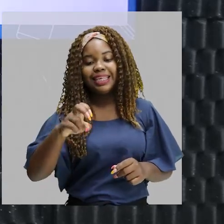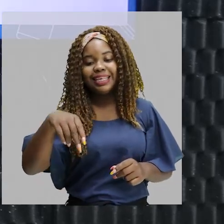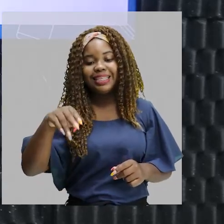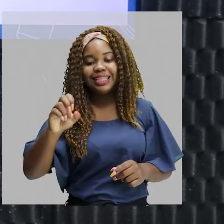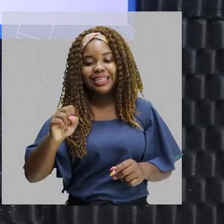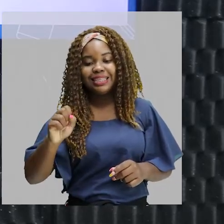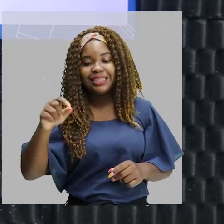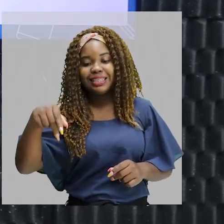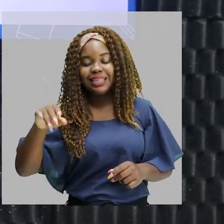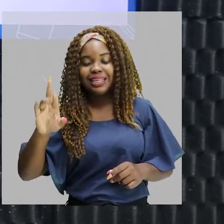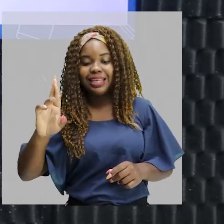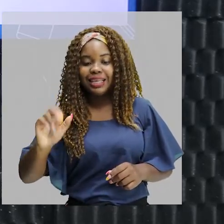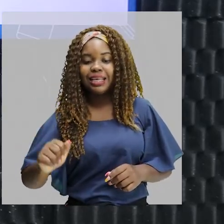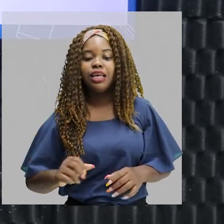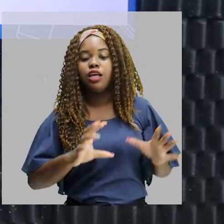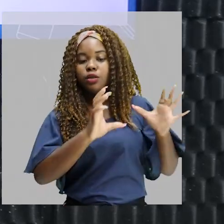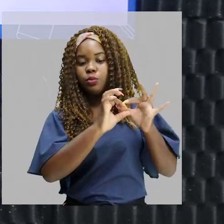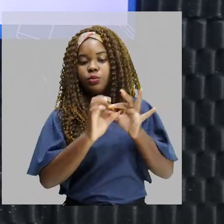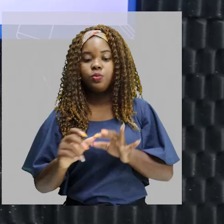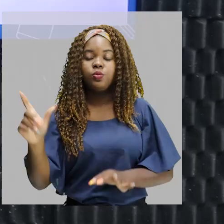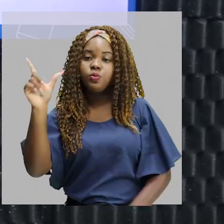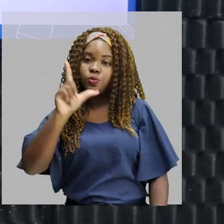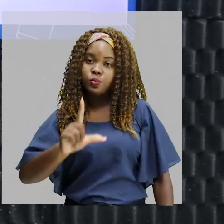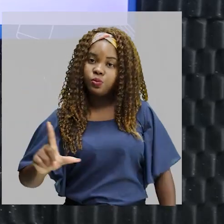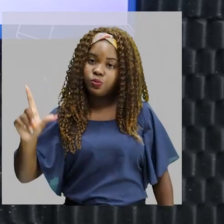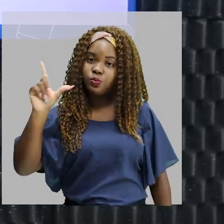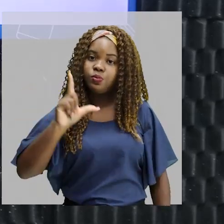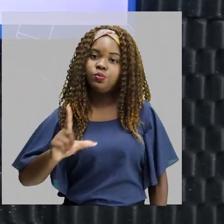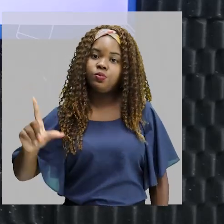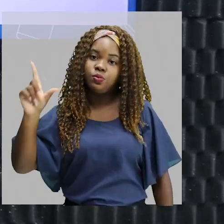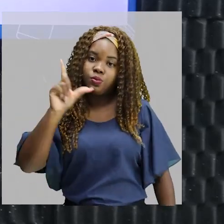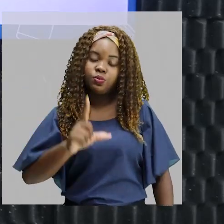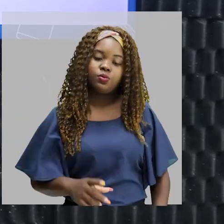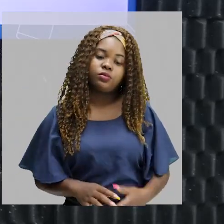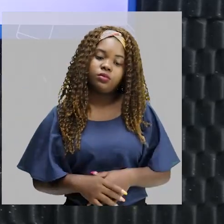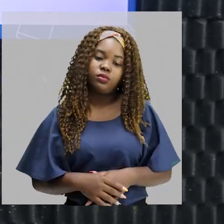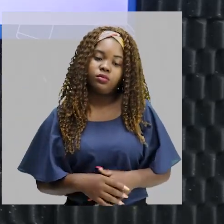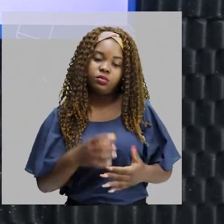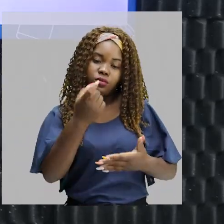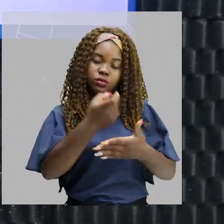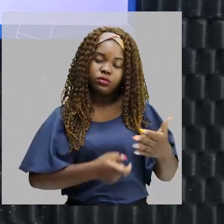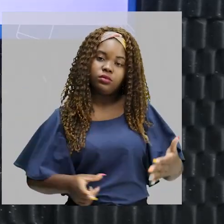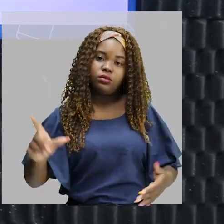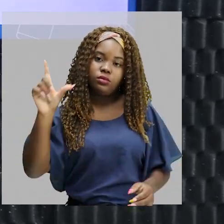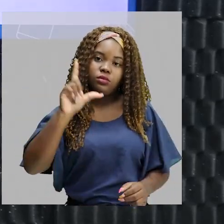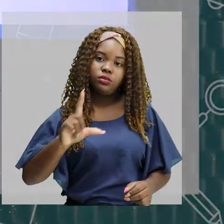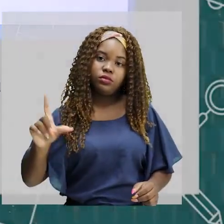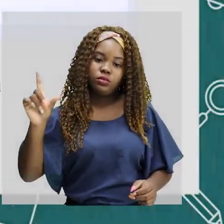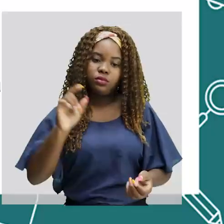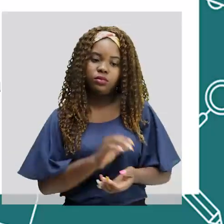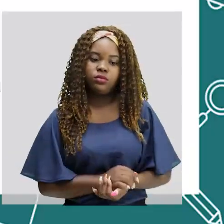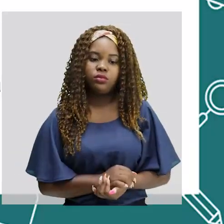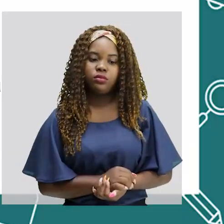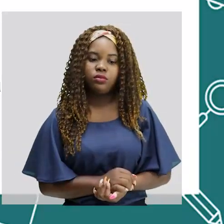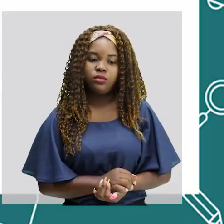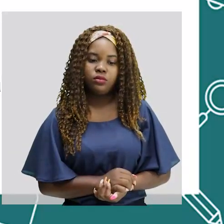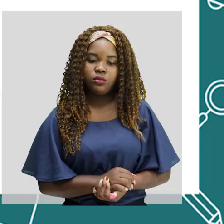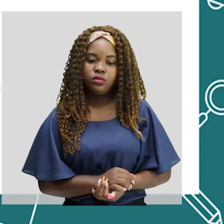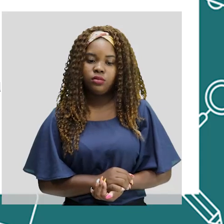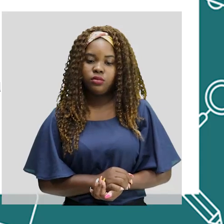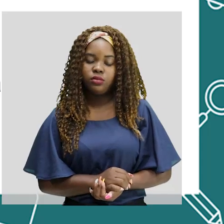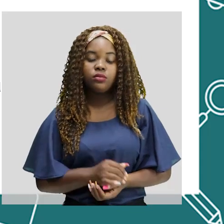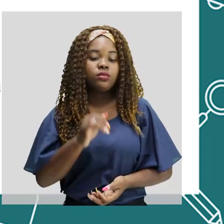mais usada em contextos literários, é mais usada em textos literários, tá, gente? Sabré quién